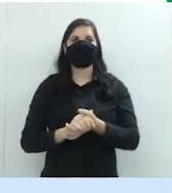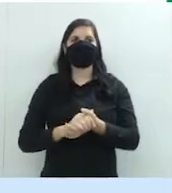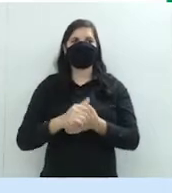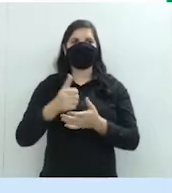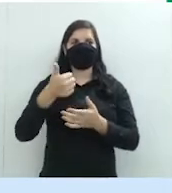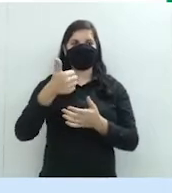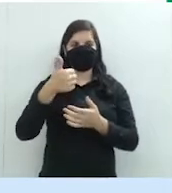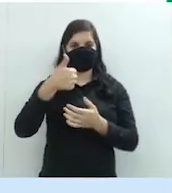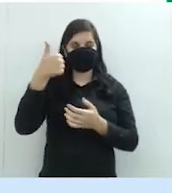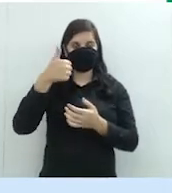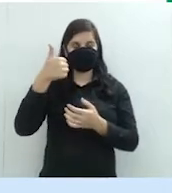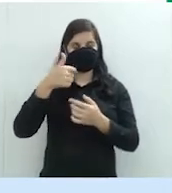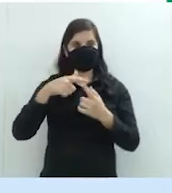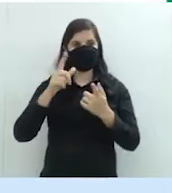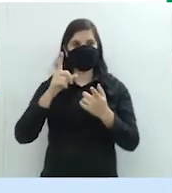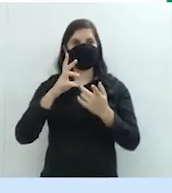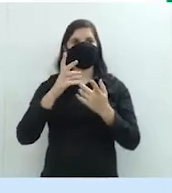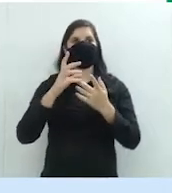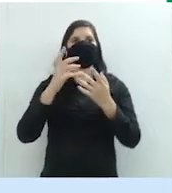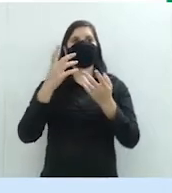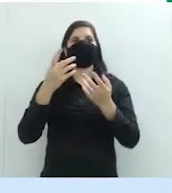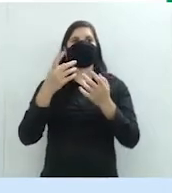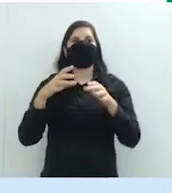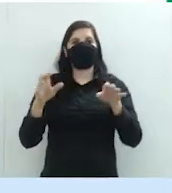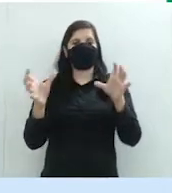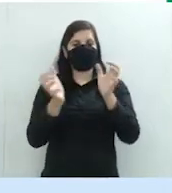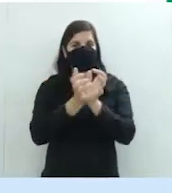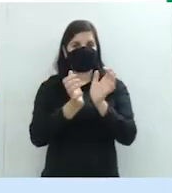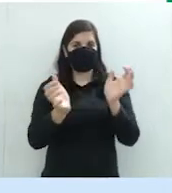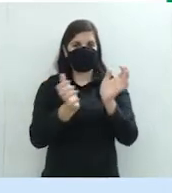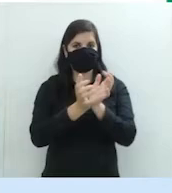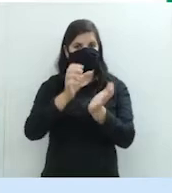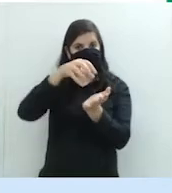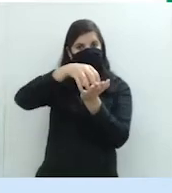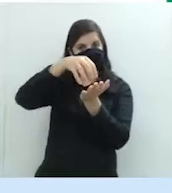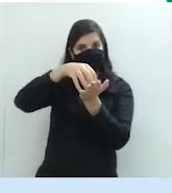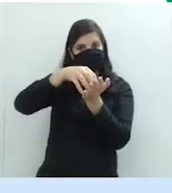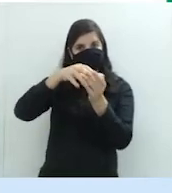Primeiro, a consolidação de quê? Precoce da monarquia centralizada.